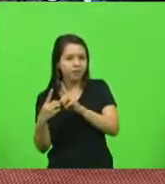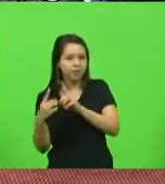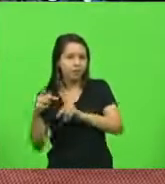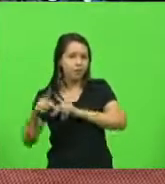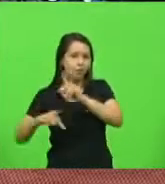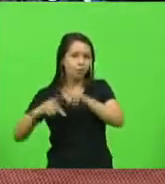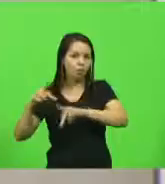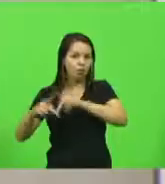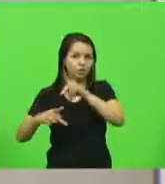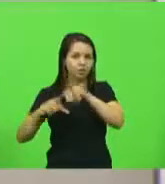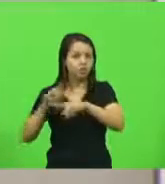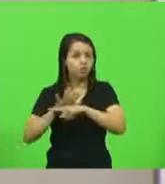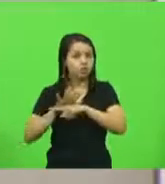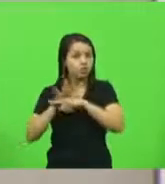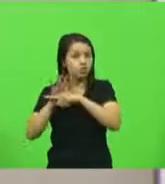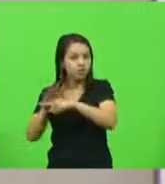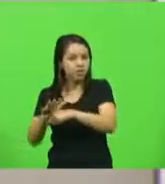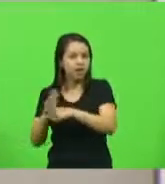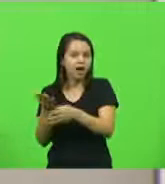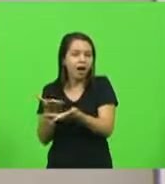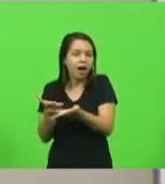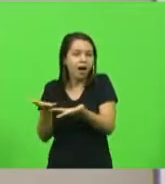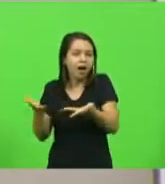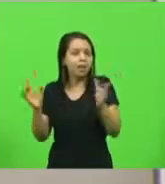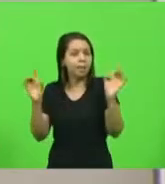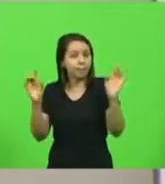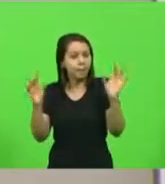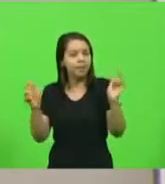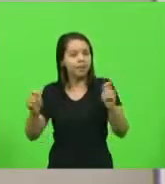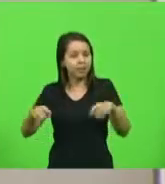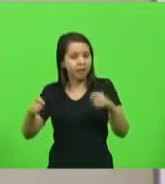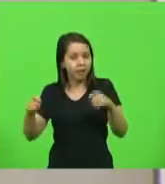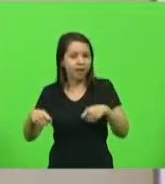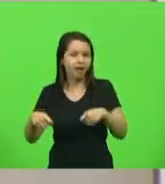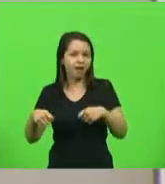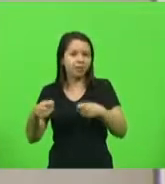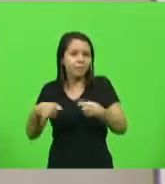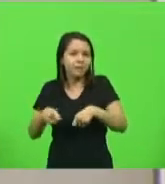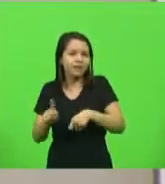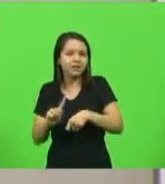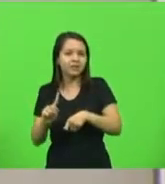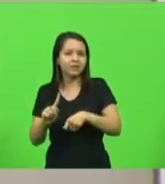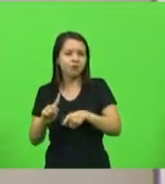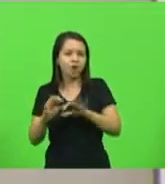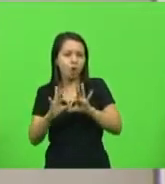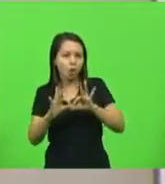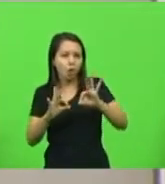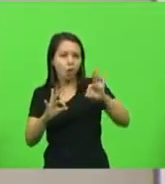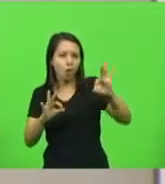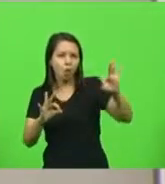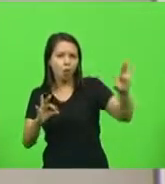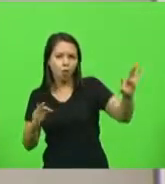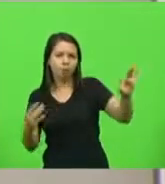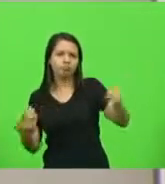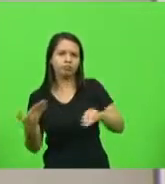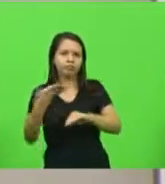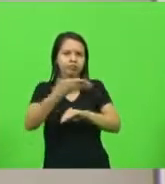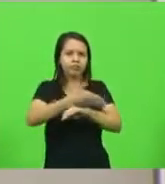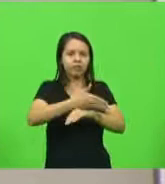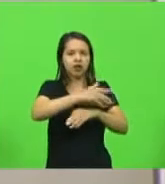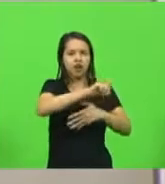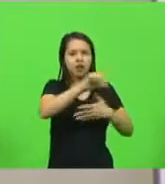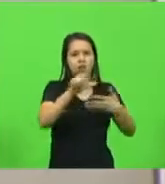e levando elas a essas oportunidades de não necessitarem o deslocamento dos seus pacientes até o litoral de Santa